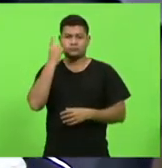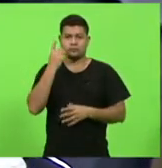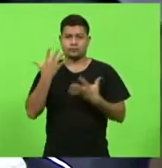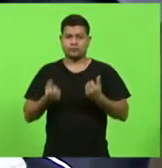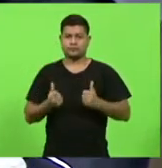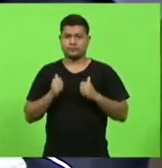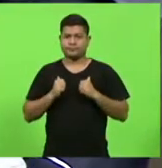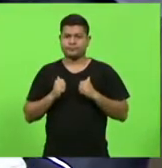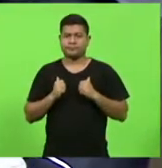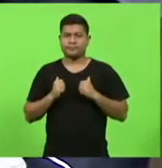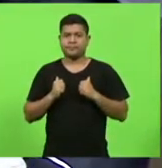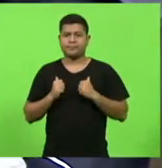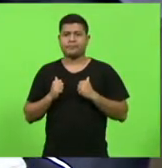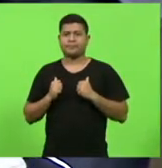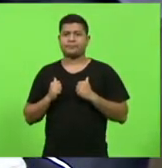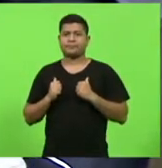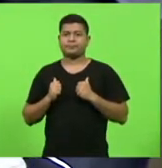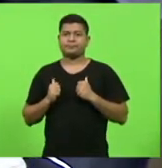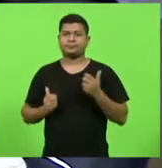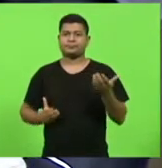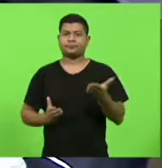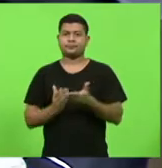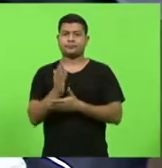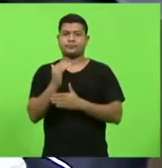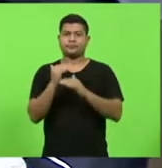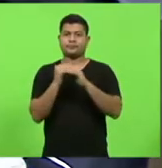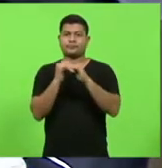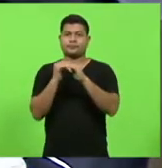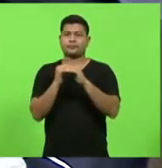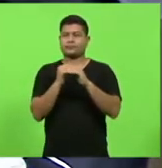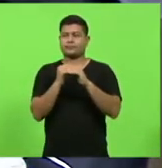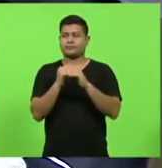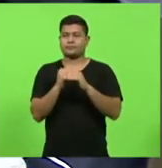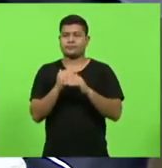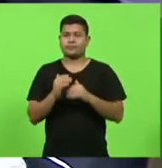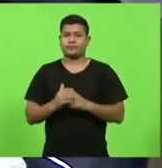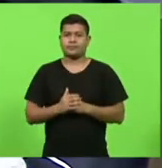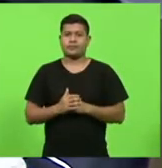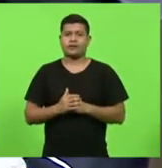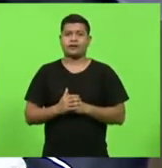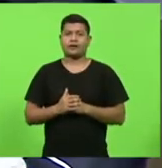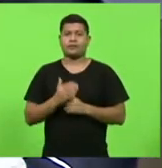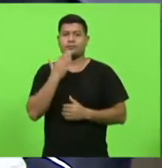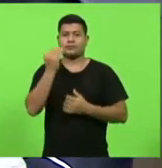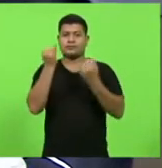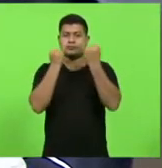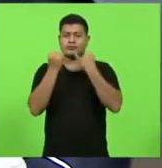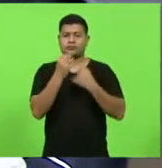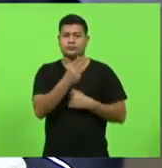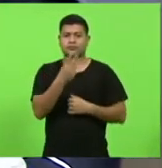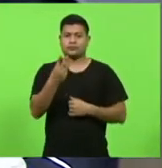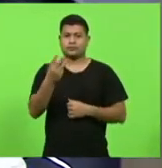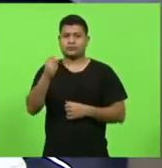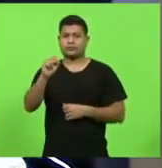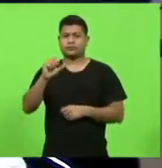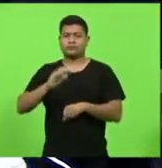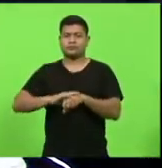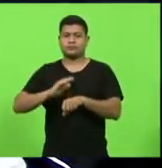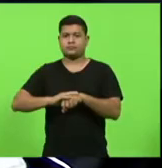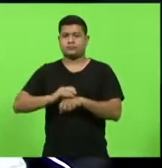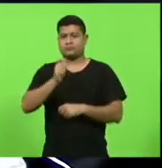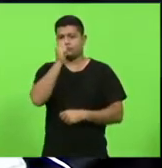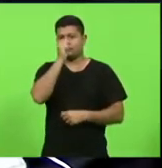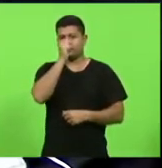Deputados que aprovam, permaneçam como se encontram. Aprovado por unanimidade. Pedido de informação 338, autor deputado João